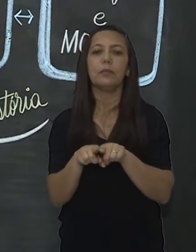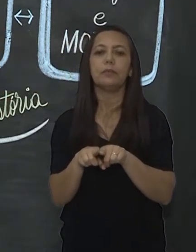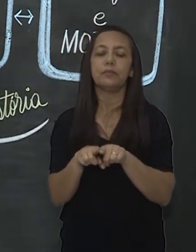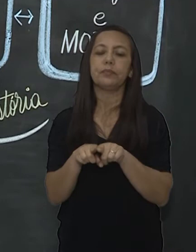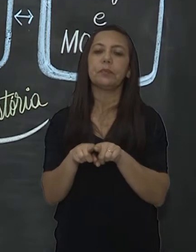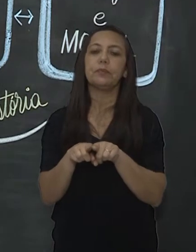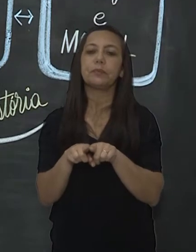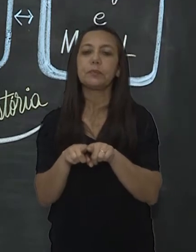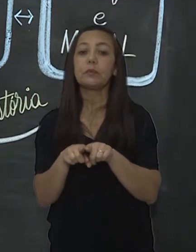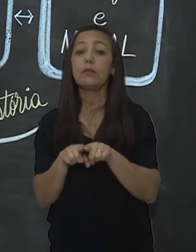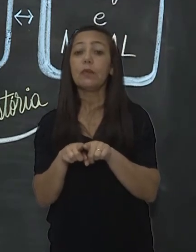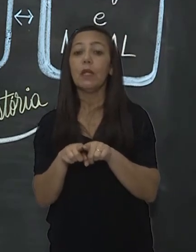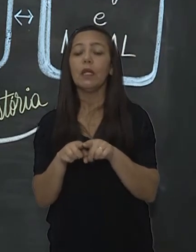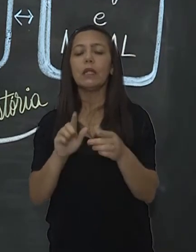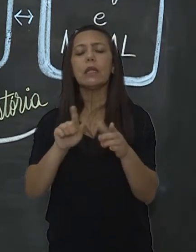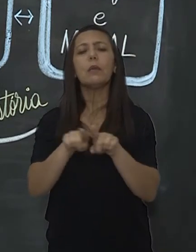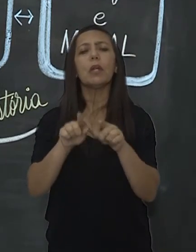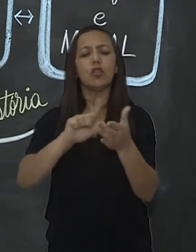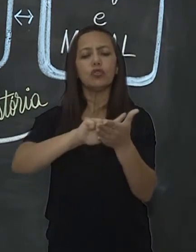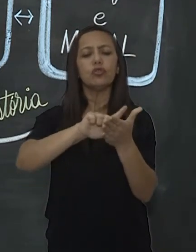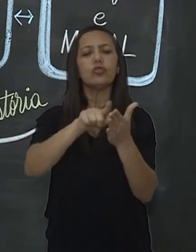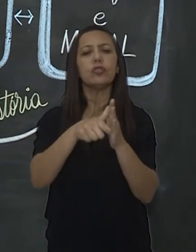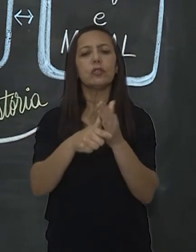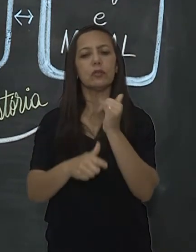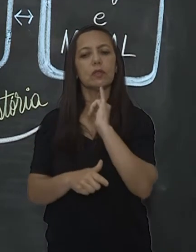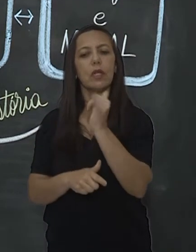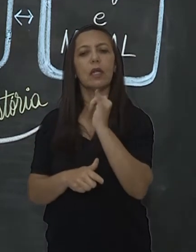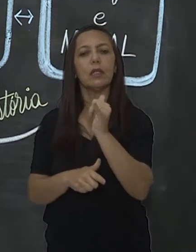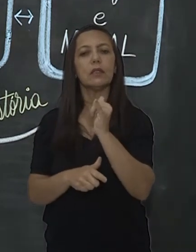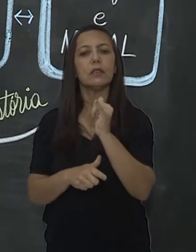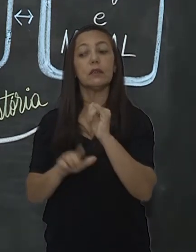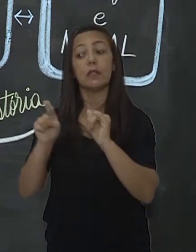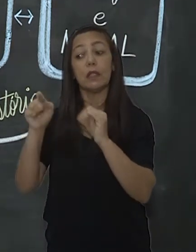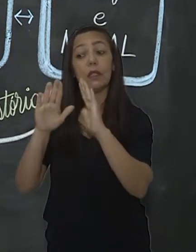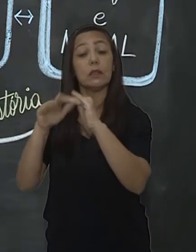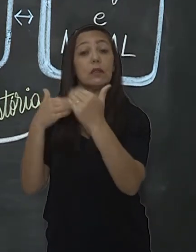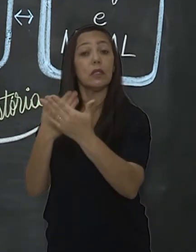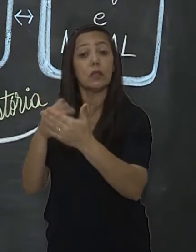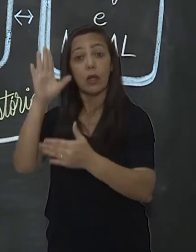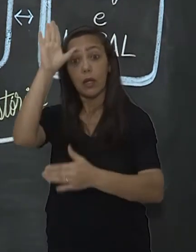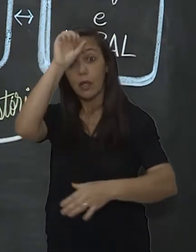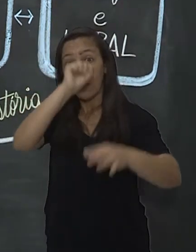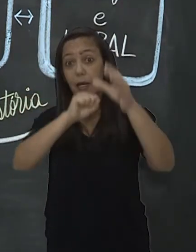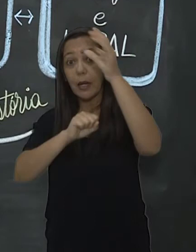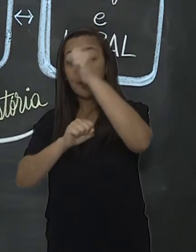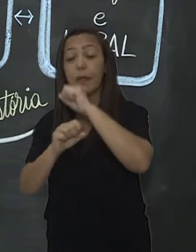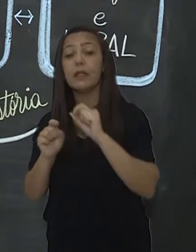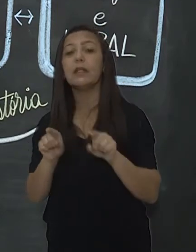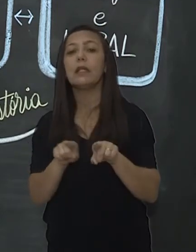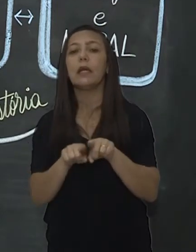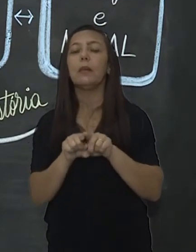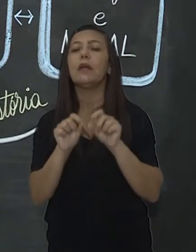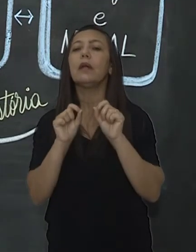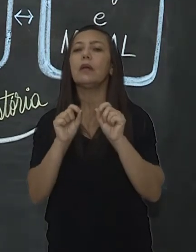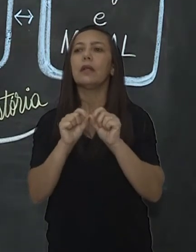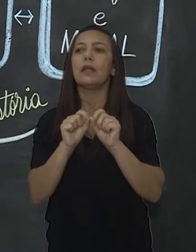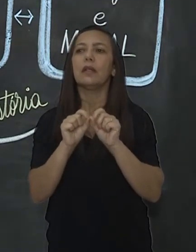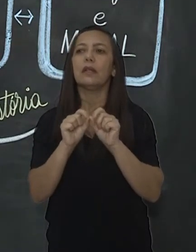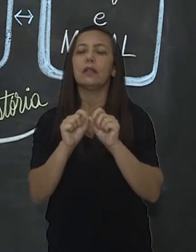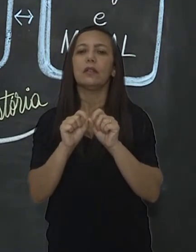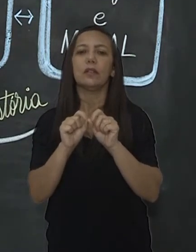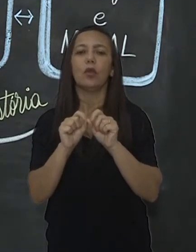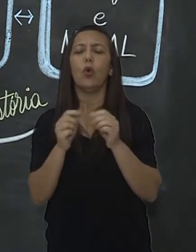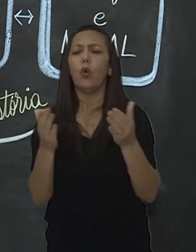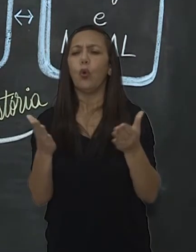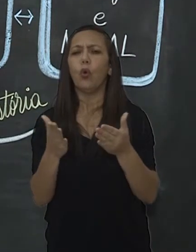desfecho. O outro gênero narrativo muito comum que a gente aprende na escola e se depara em diversos suportes, nos livros, Hoje